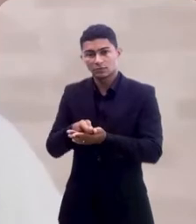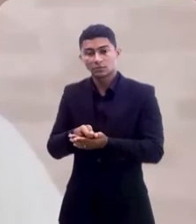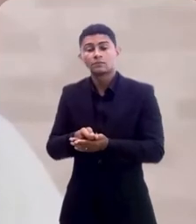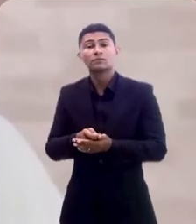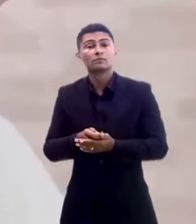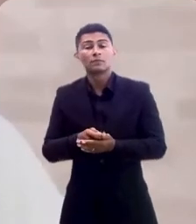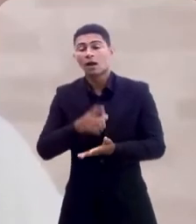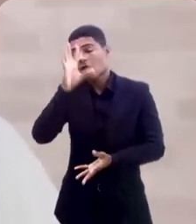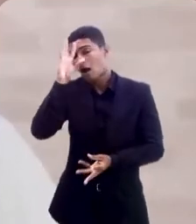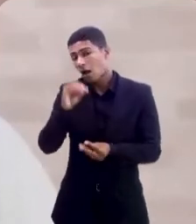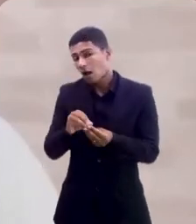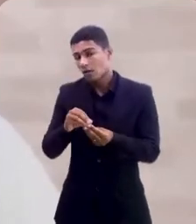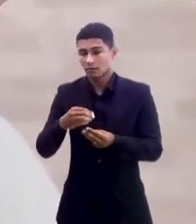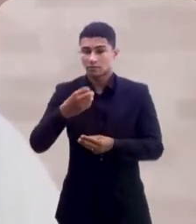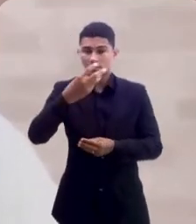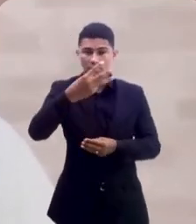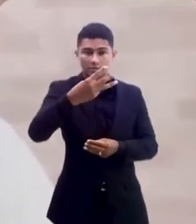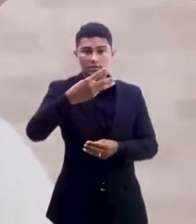casos representa